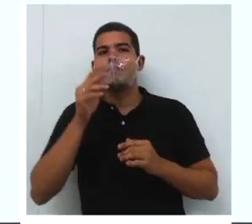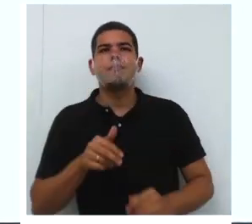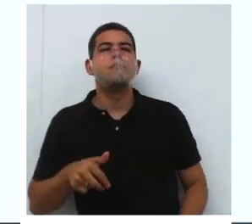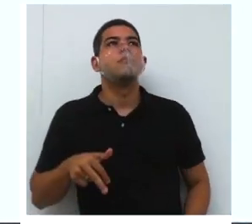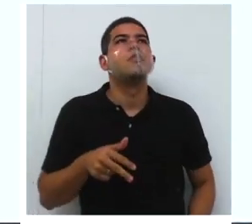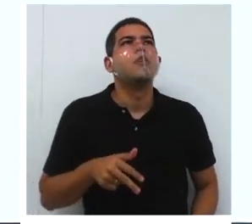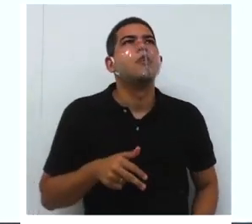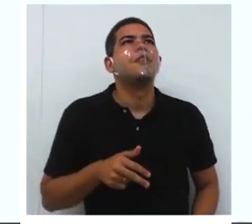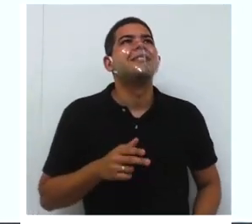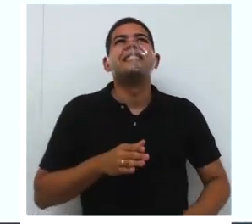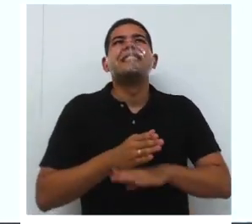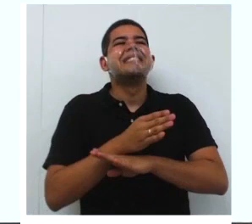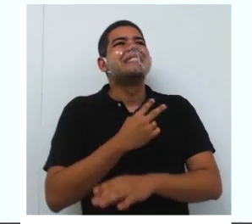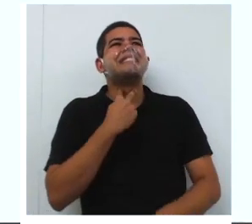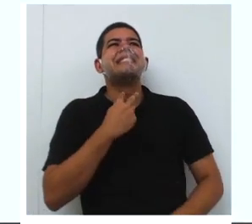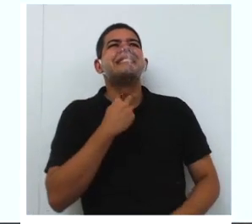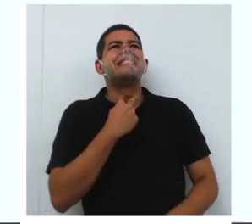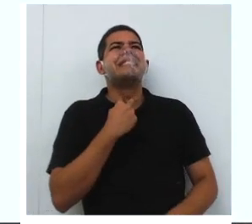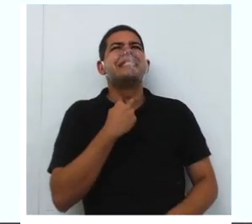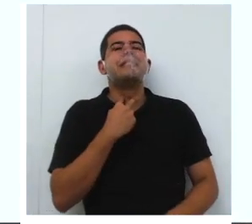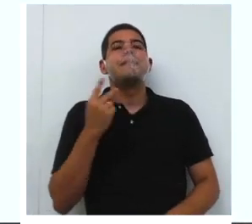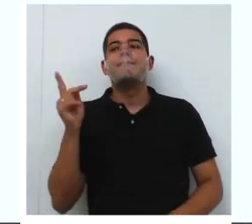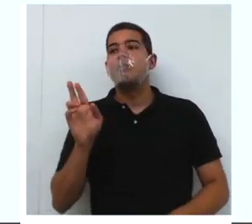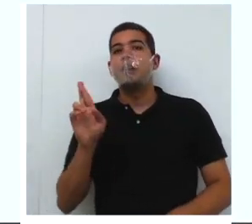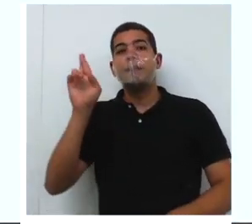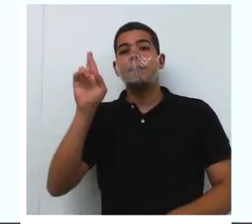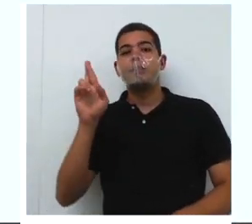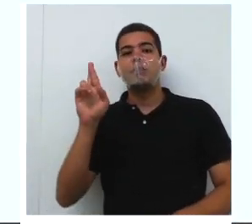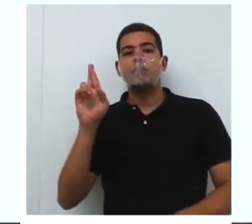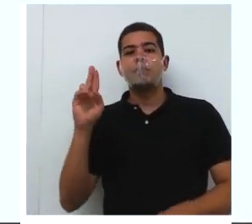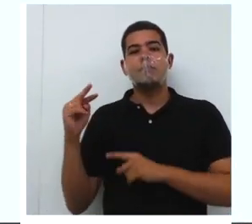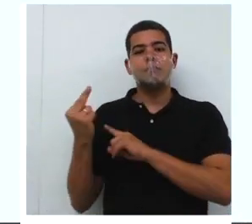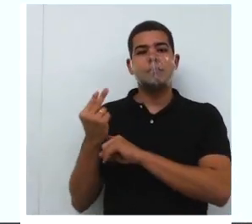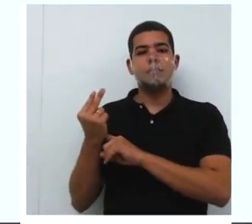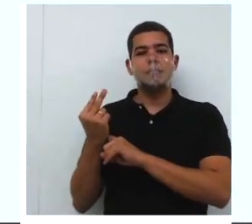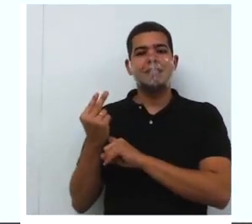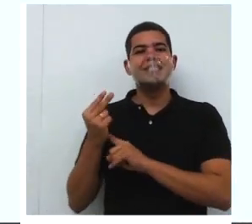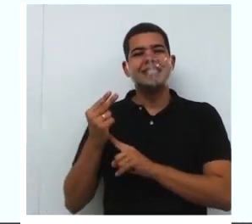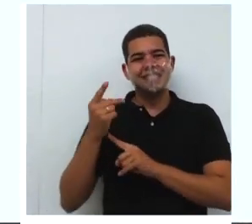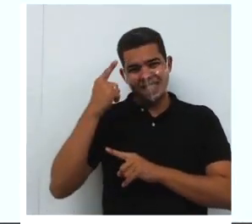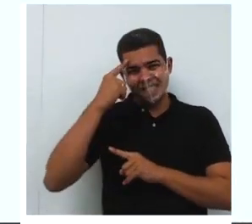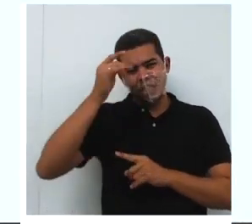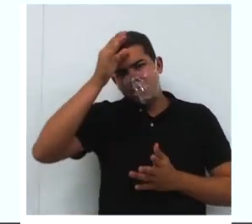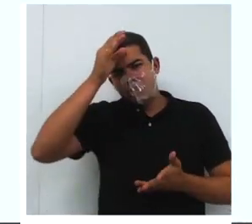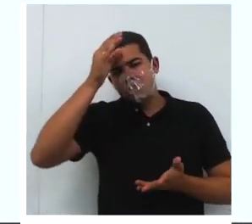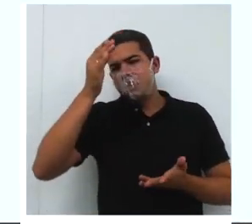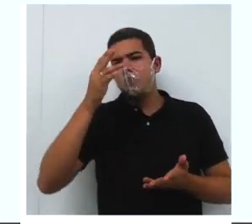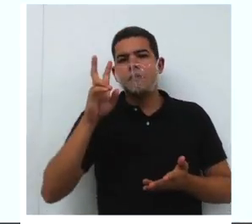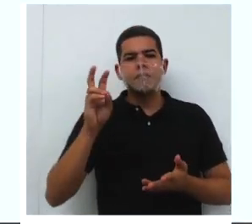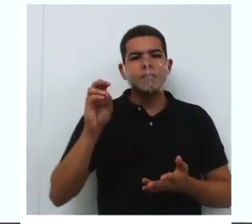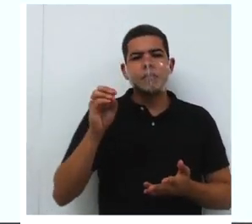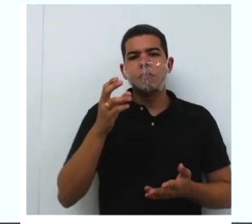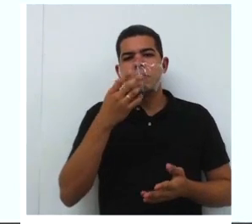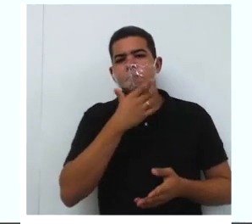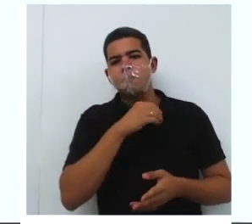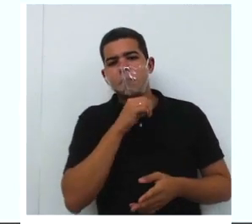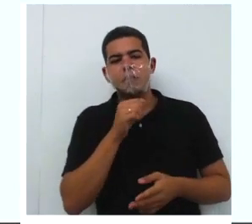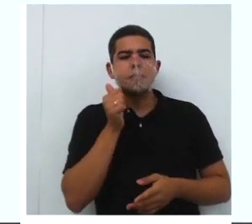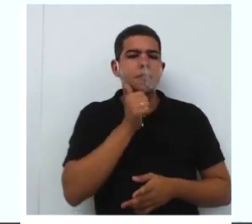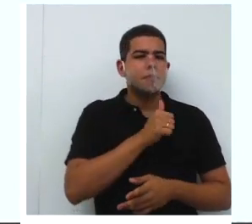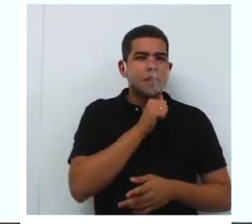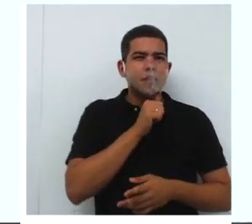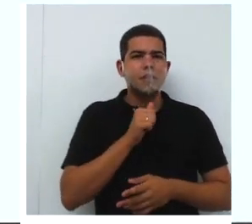entrar não, preciso de um responsável. Então você apela para um tio, para a vovó, para a mamãe, papai, e